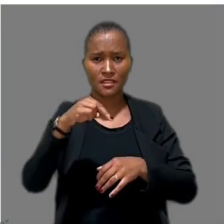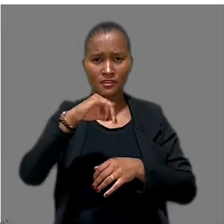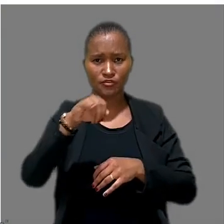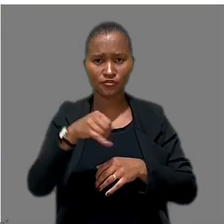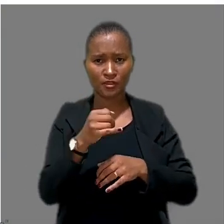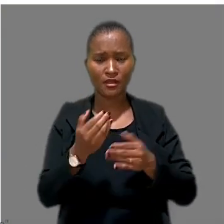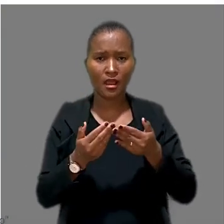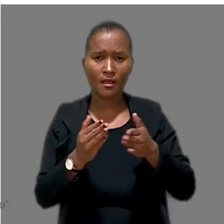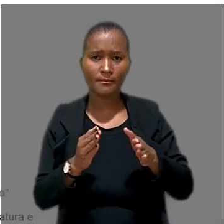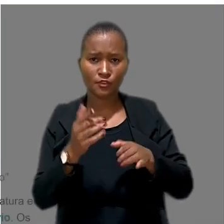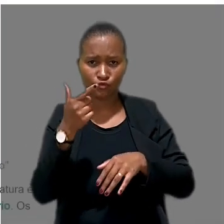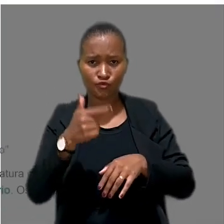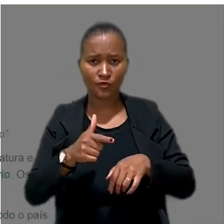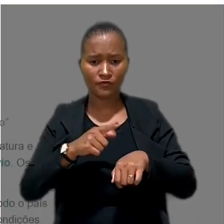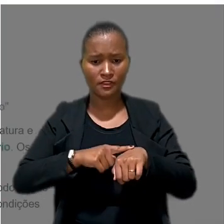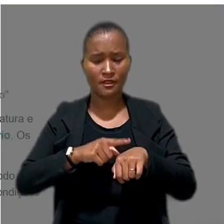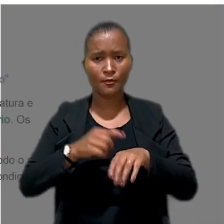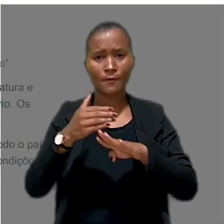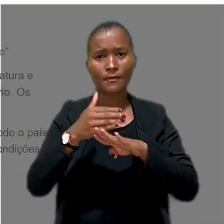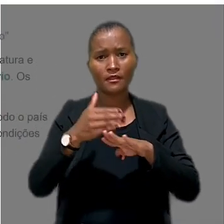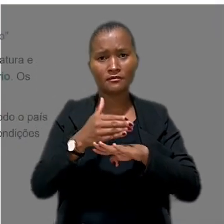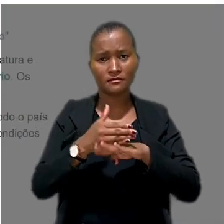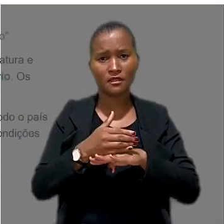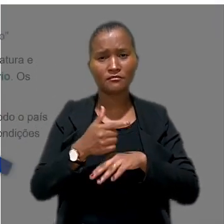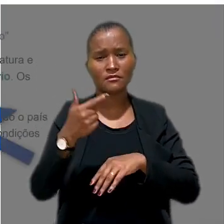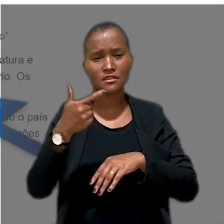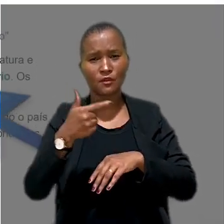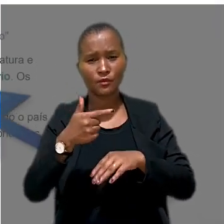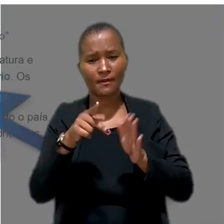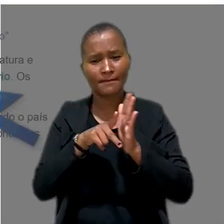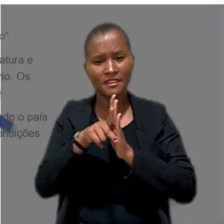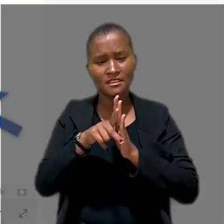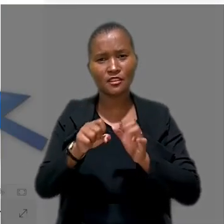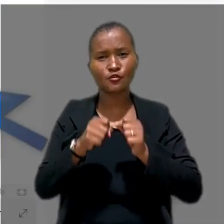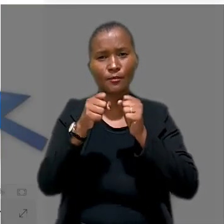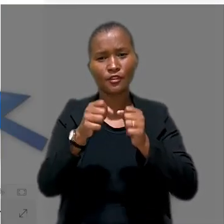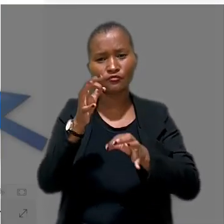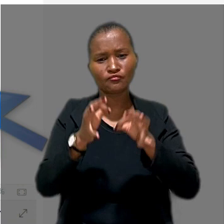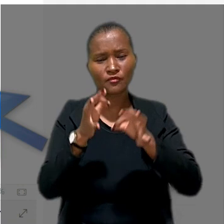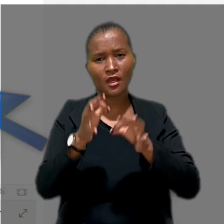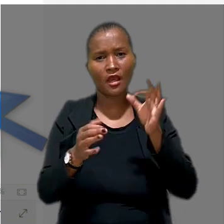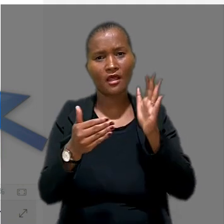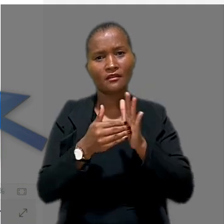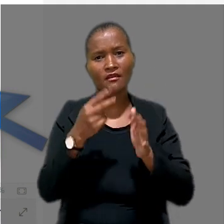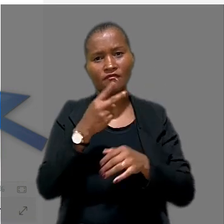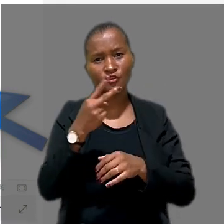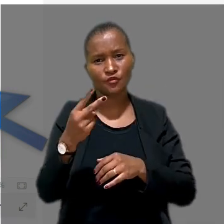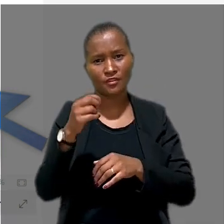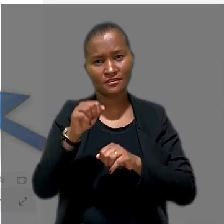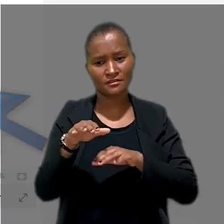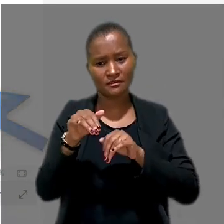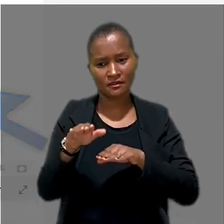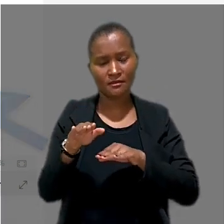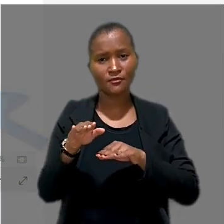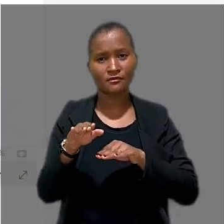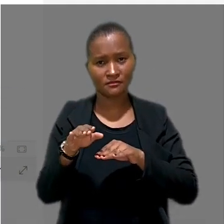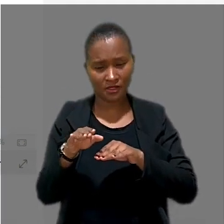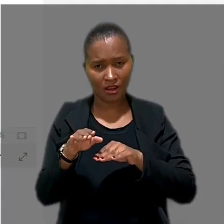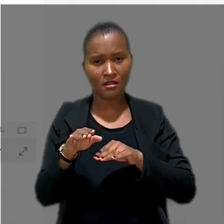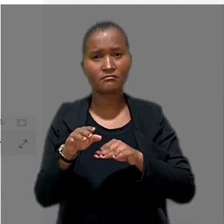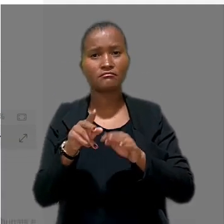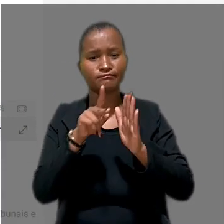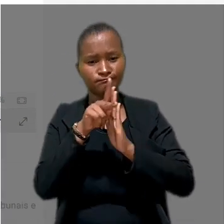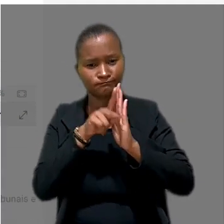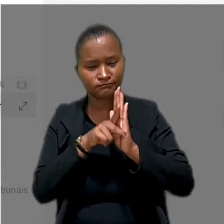Justiça, CNJ, reabriu o prazo para participação no segundo censo do Poder Judiciário até 22 de setembro. Os formulários podem